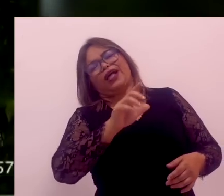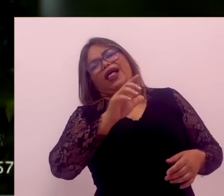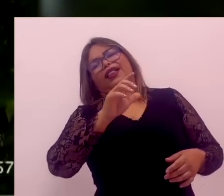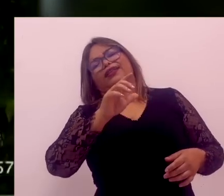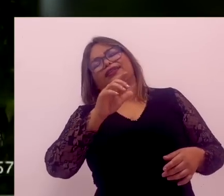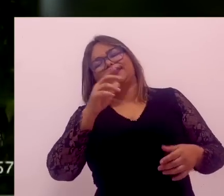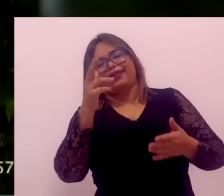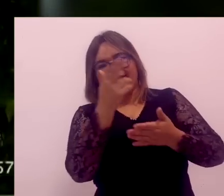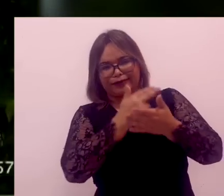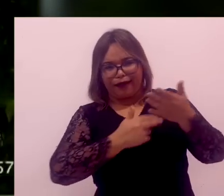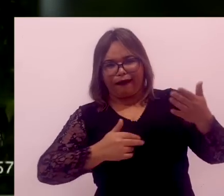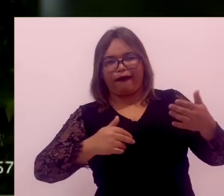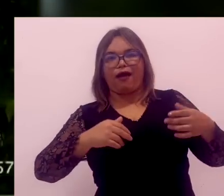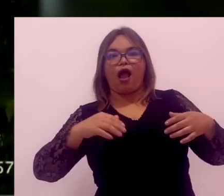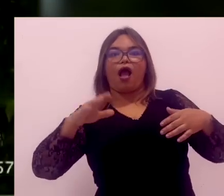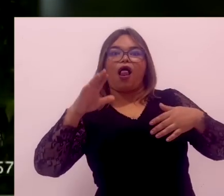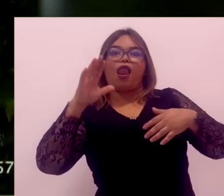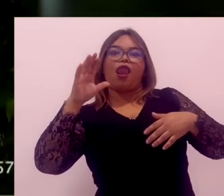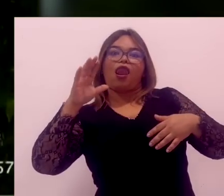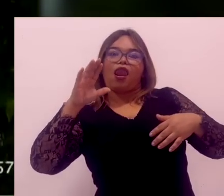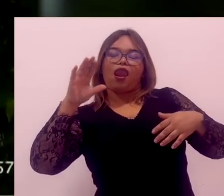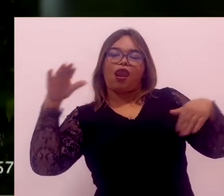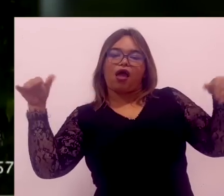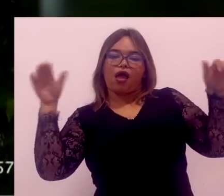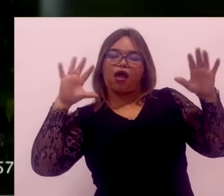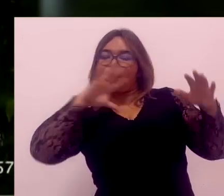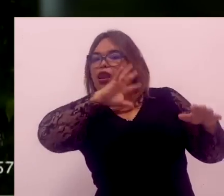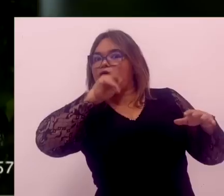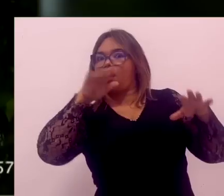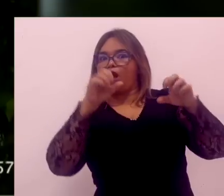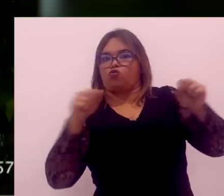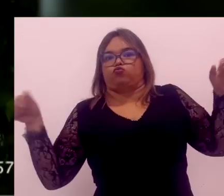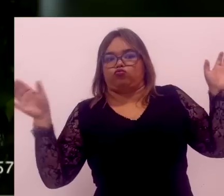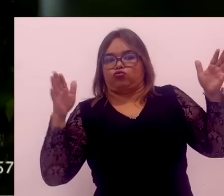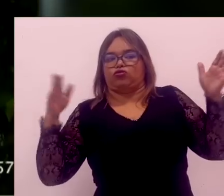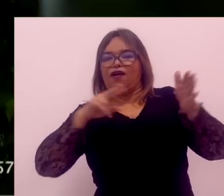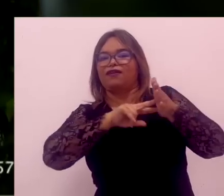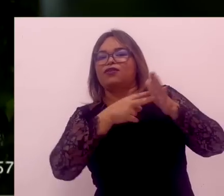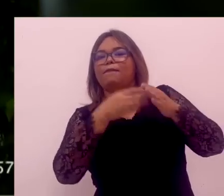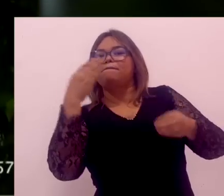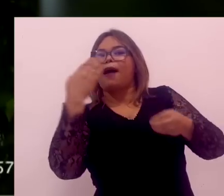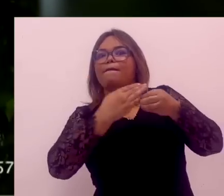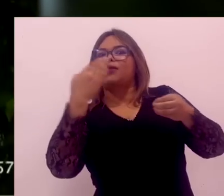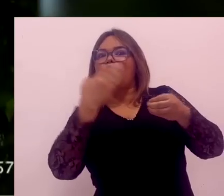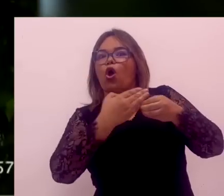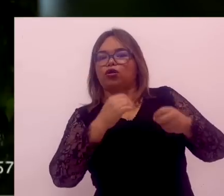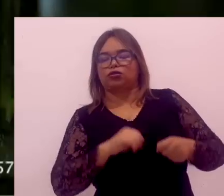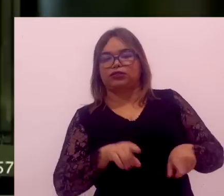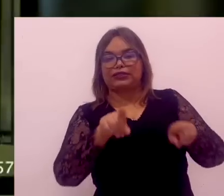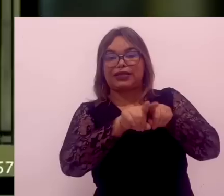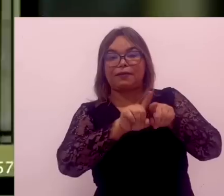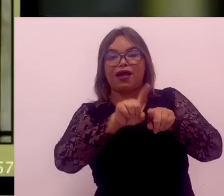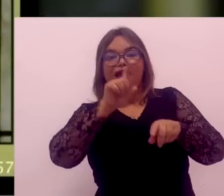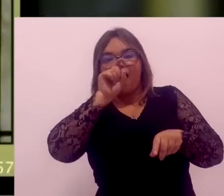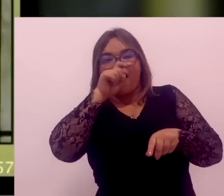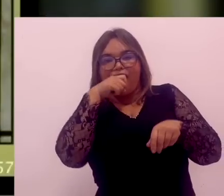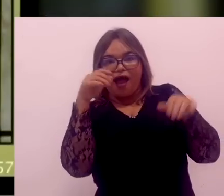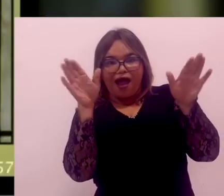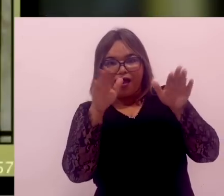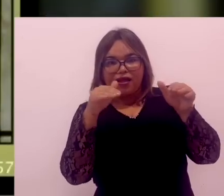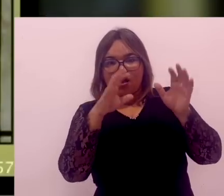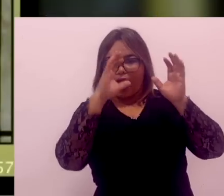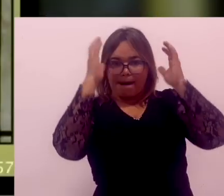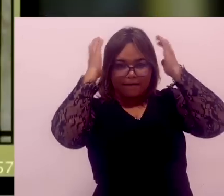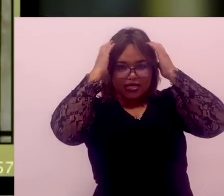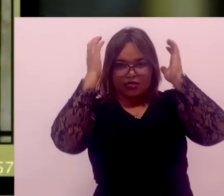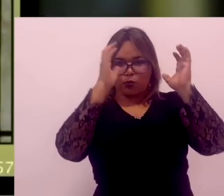aqui você tem a águia de cabeça dupla, na sua forma original preto e branco, representando as duas deidades. Esta é